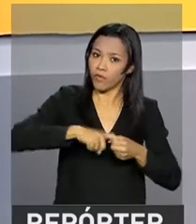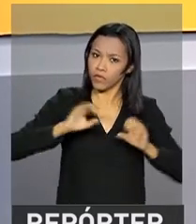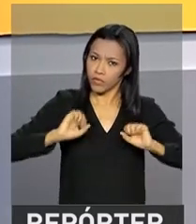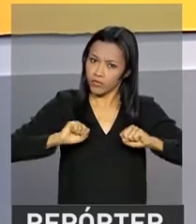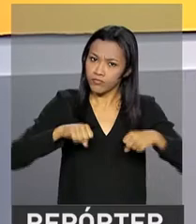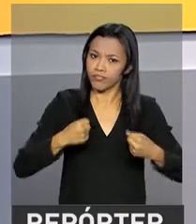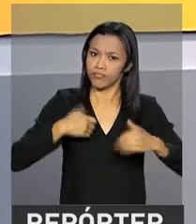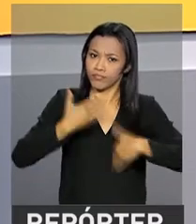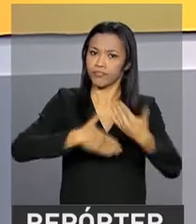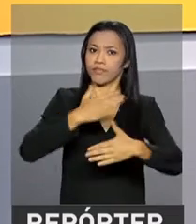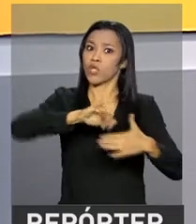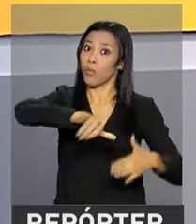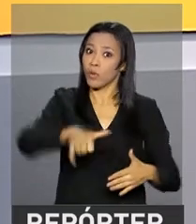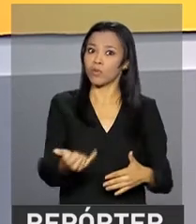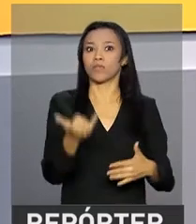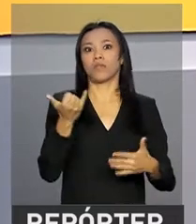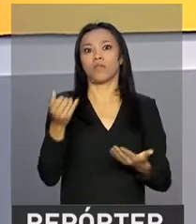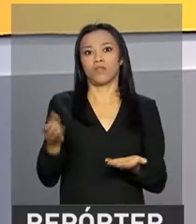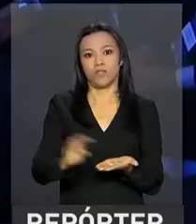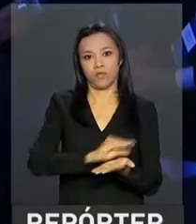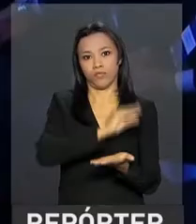de investimentos